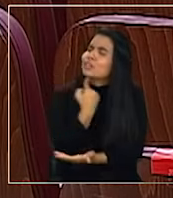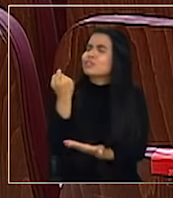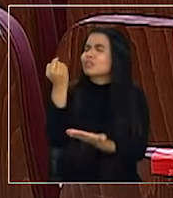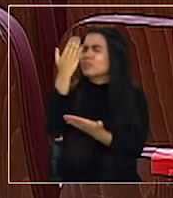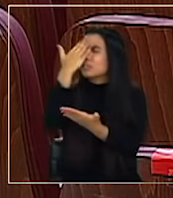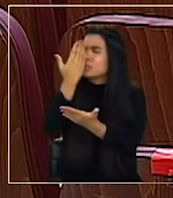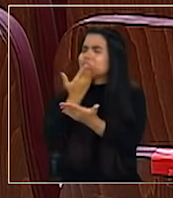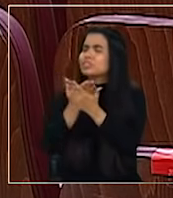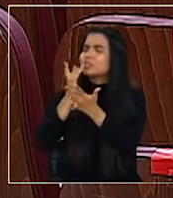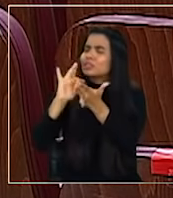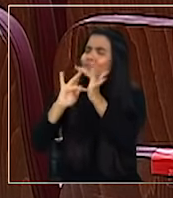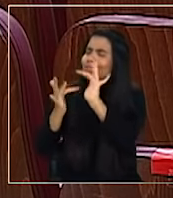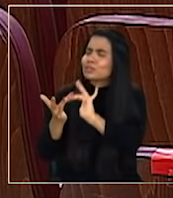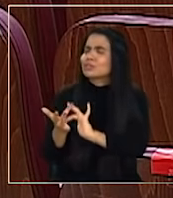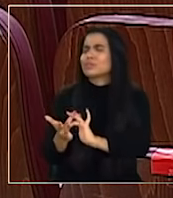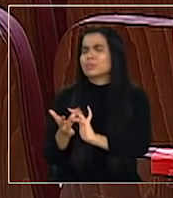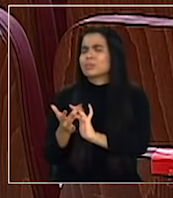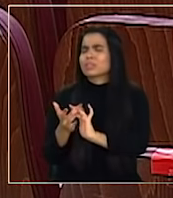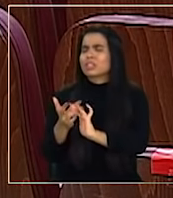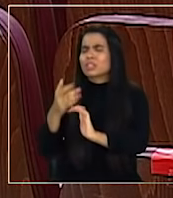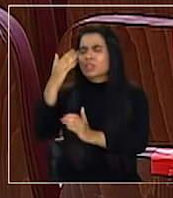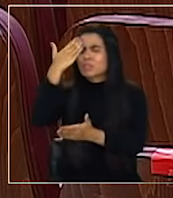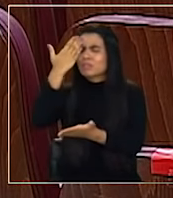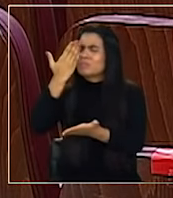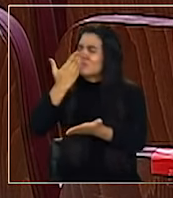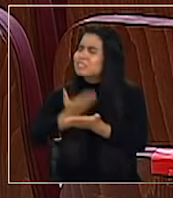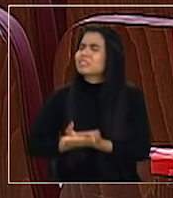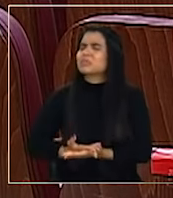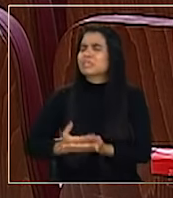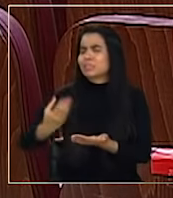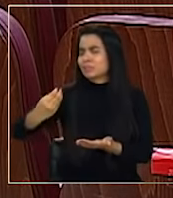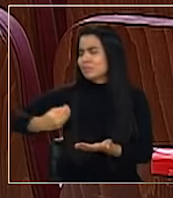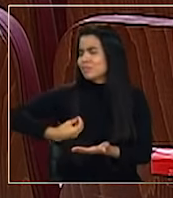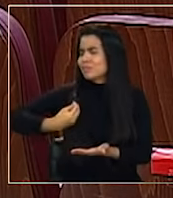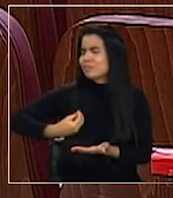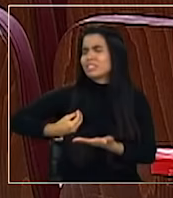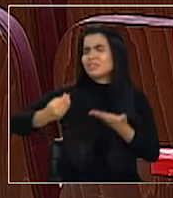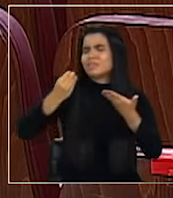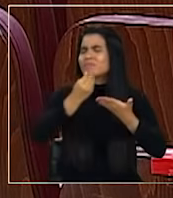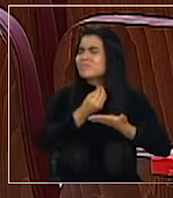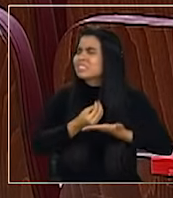Jesus. Nós confiamos e entregamos toda a nossa vida, o